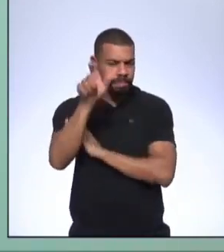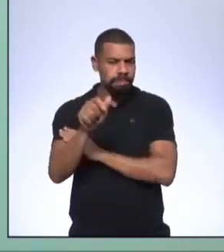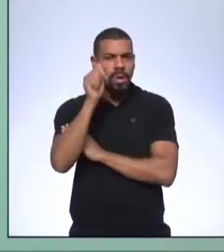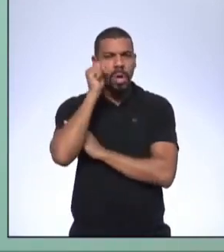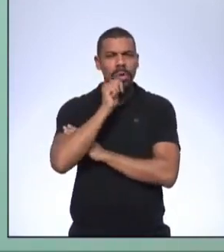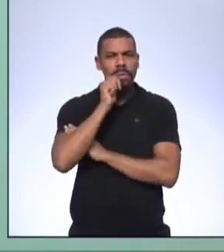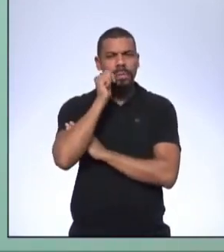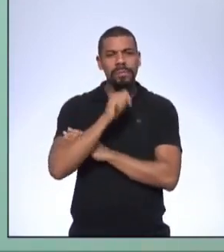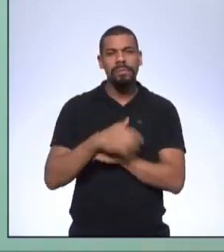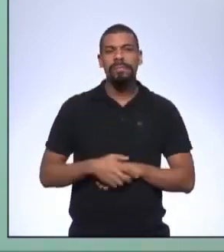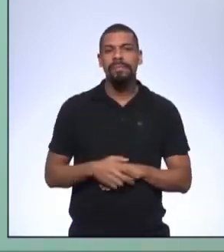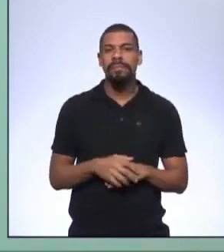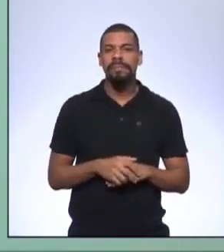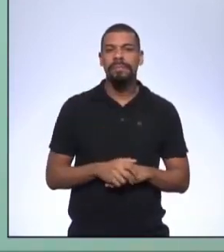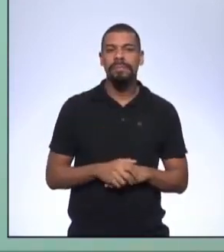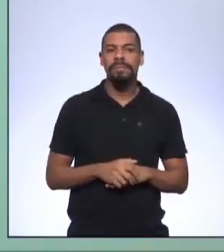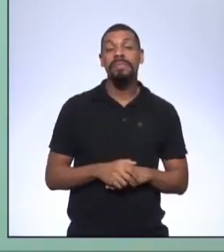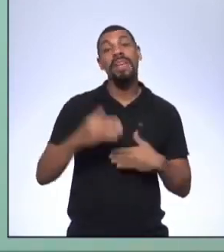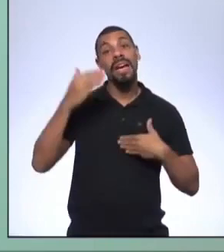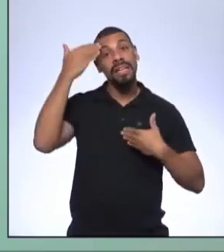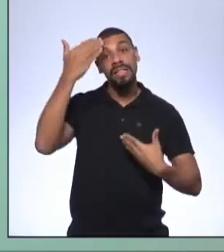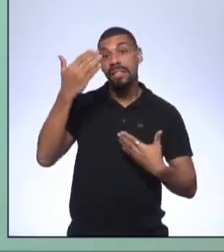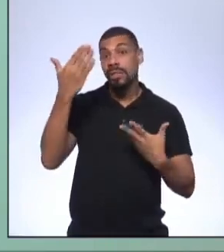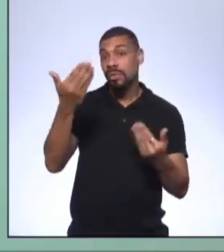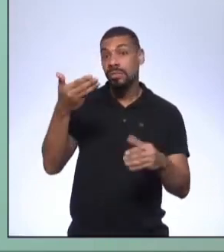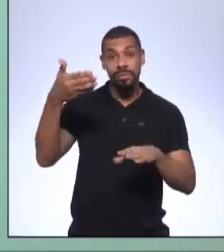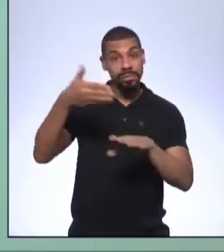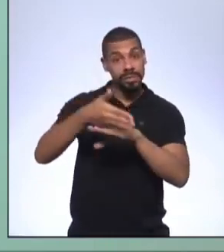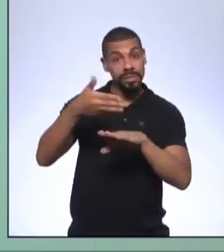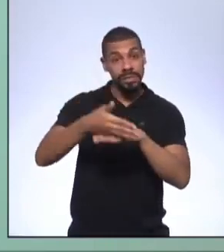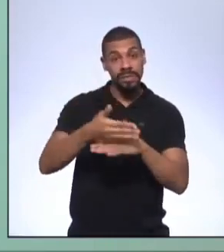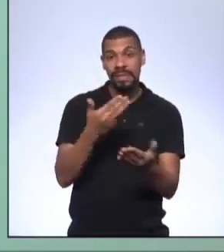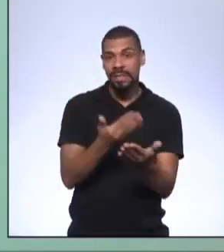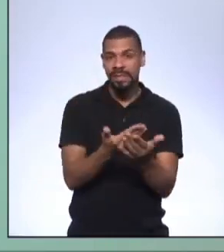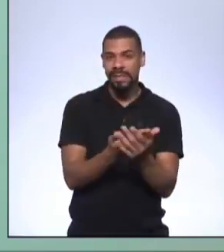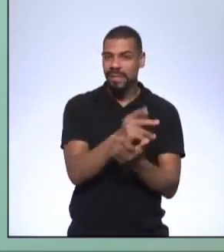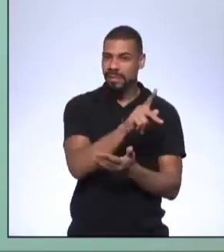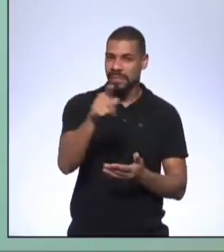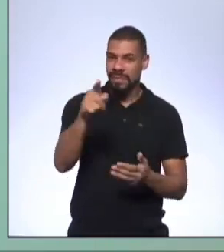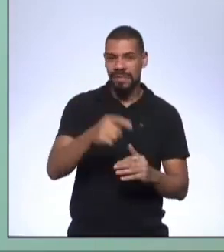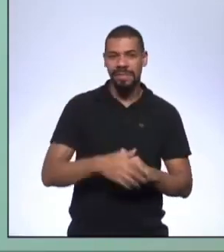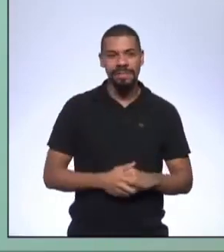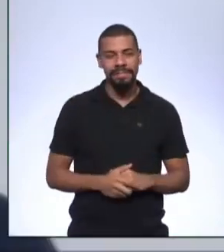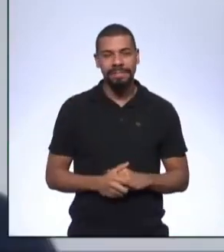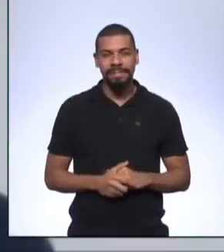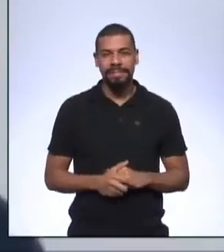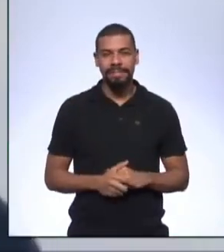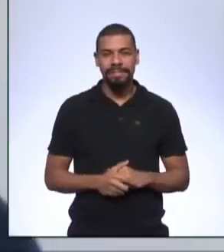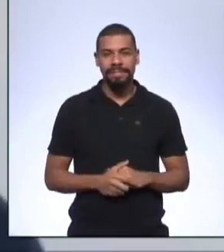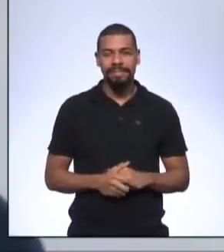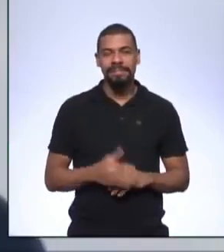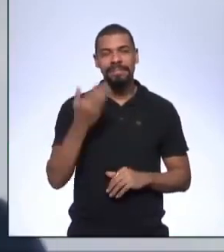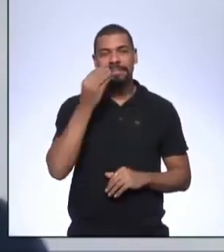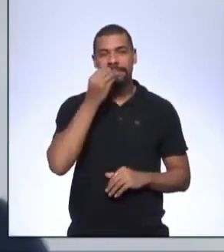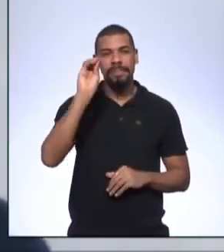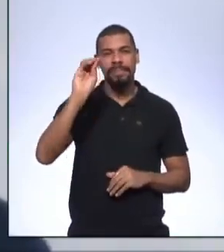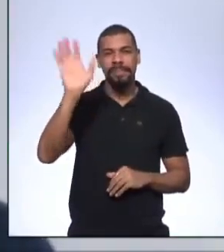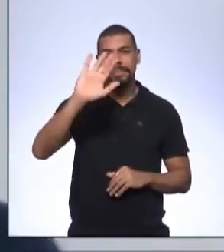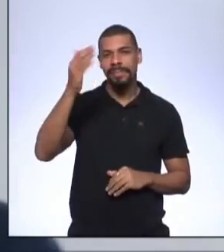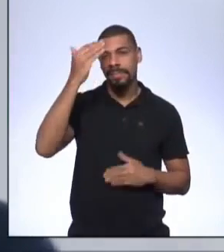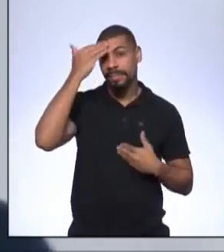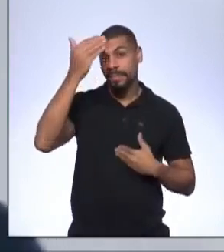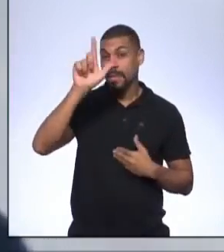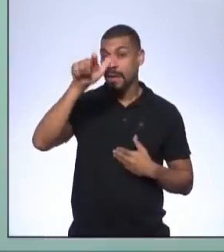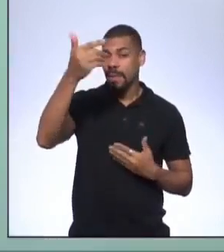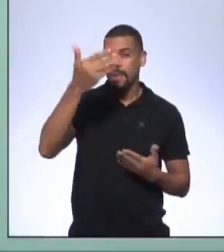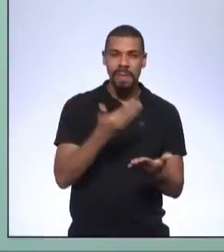histórica. E é isso, agradeço por estar aqui nessa aula com vocês. Então tá bom, gente. Beijo, obrigada e até